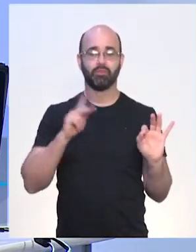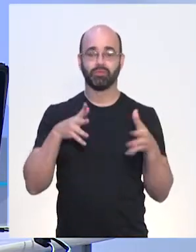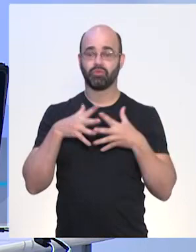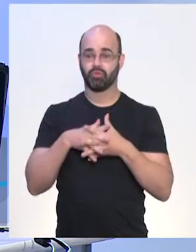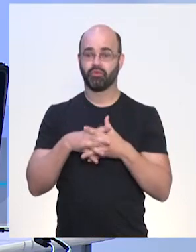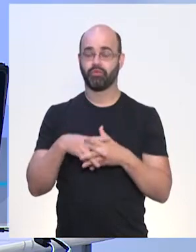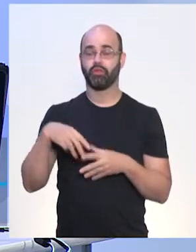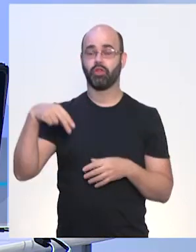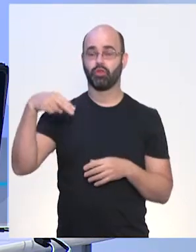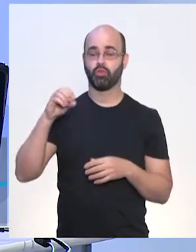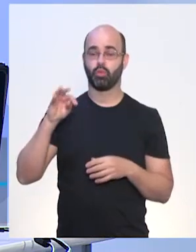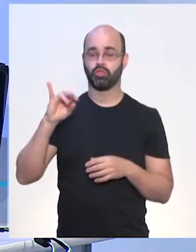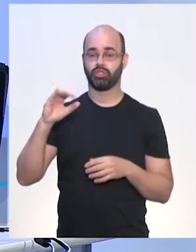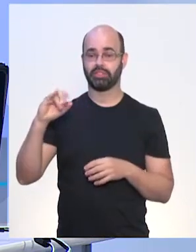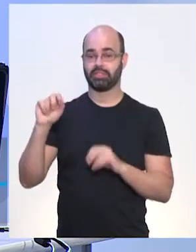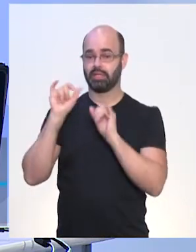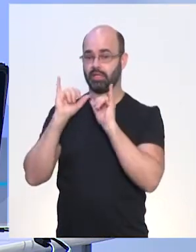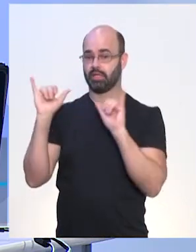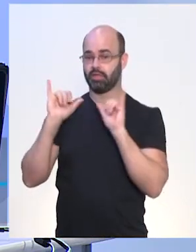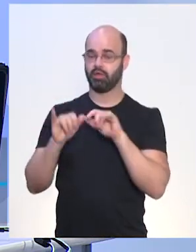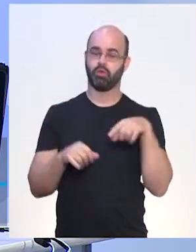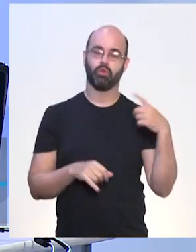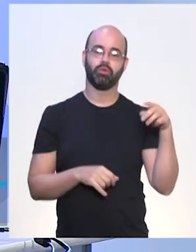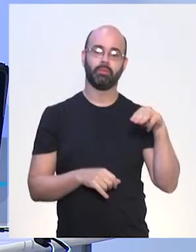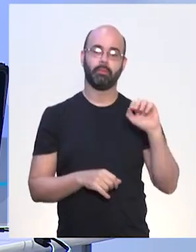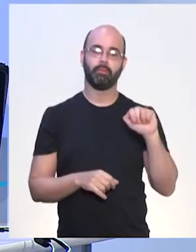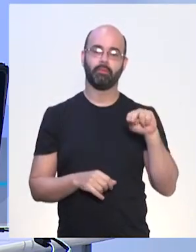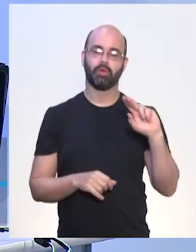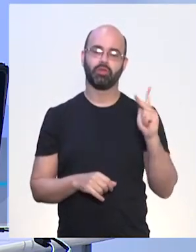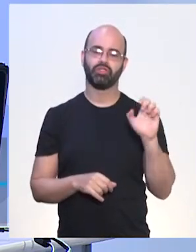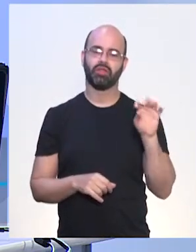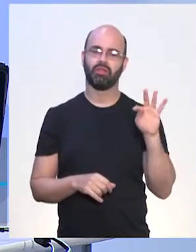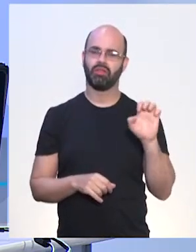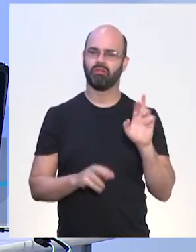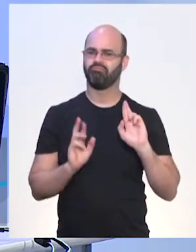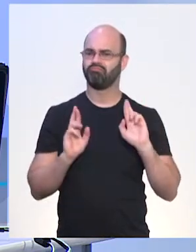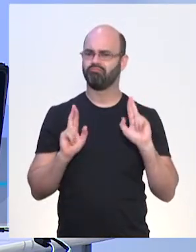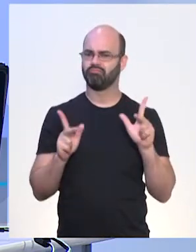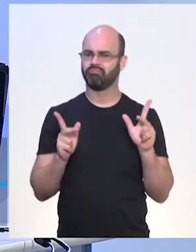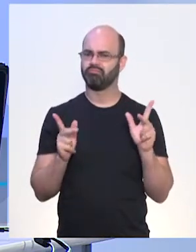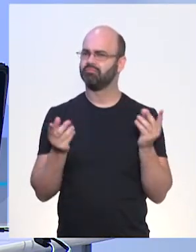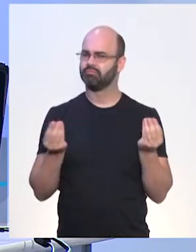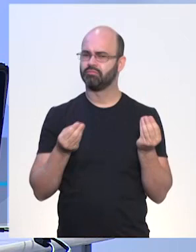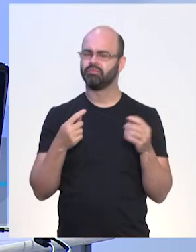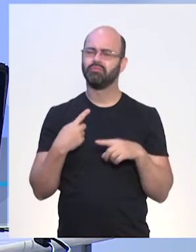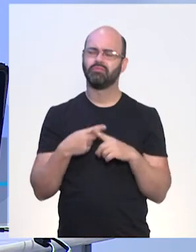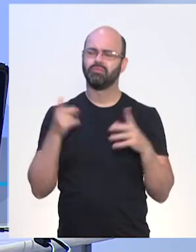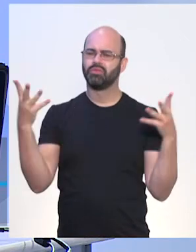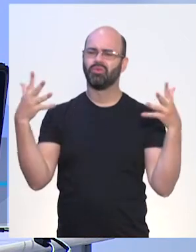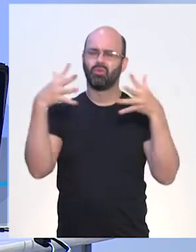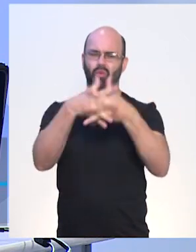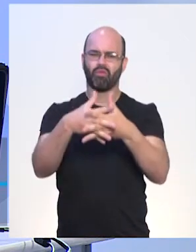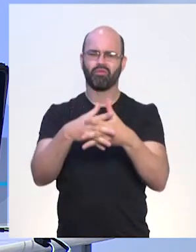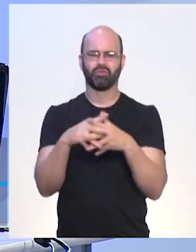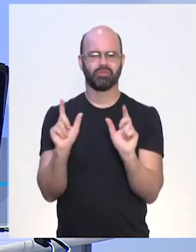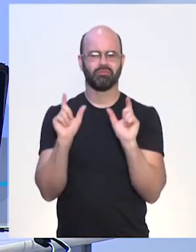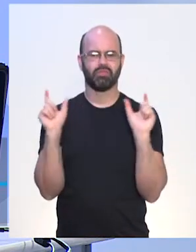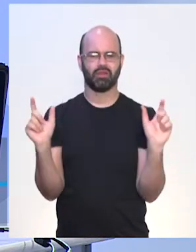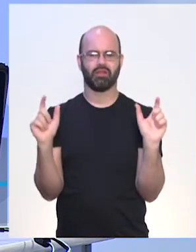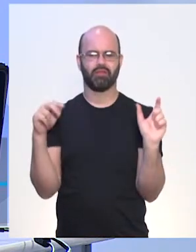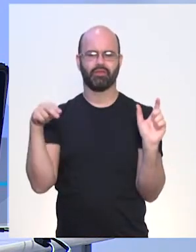notícia com Manchete ele disse que o vídeo foi muito esclarecedor é tem essa questão deles confundirem a notícia com a